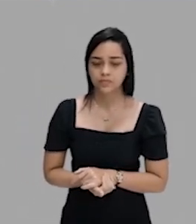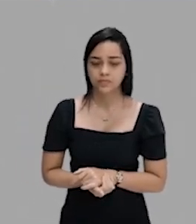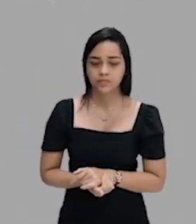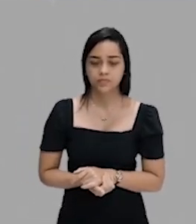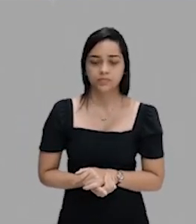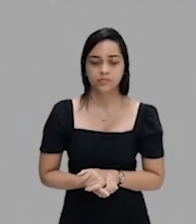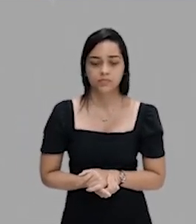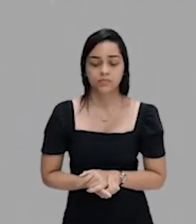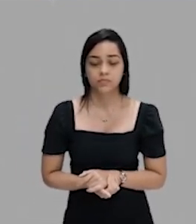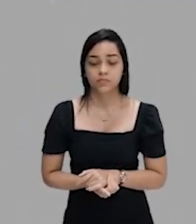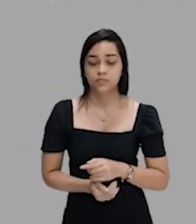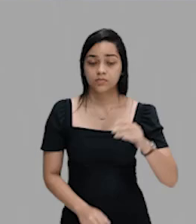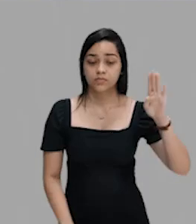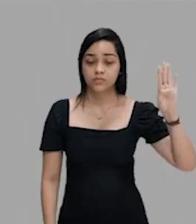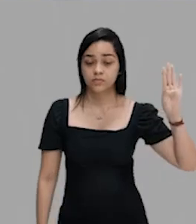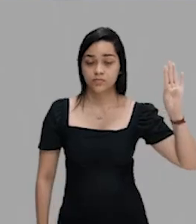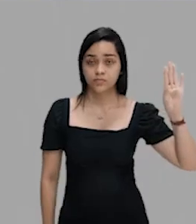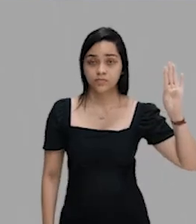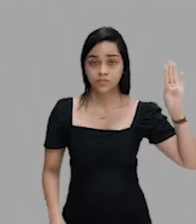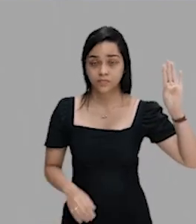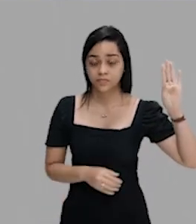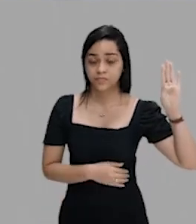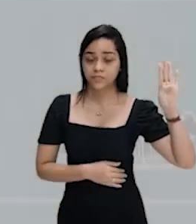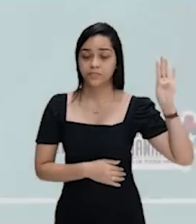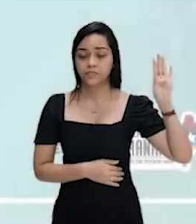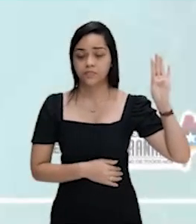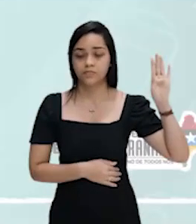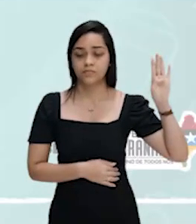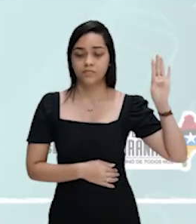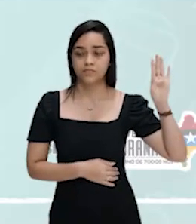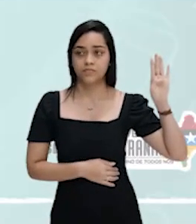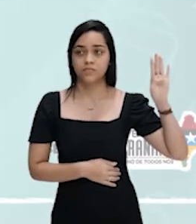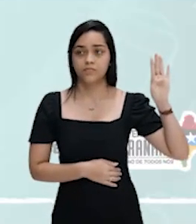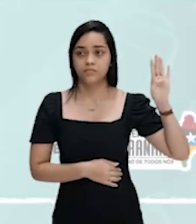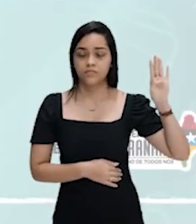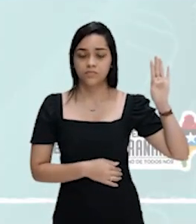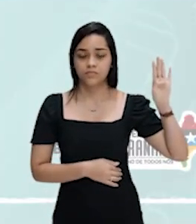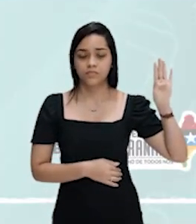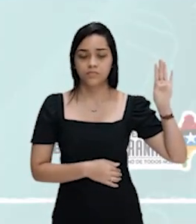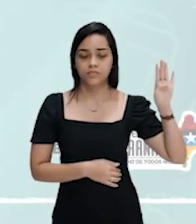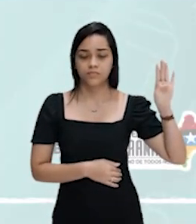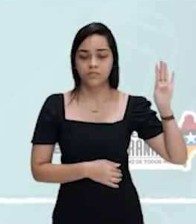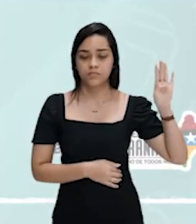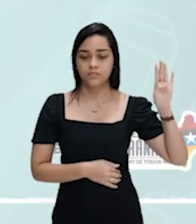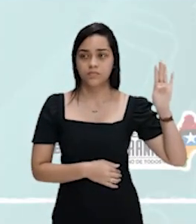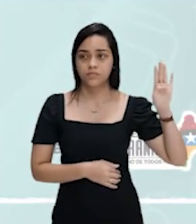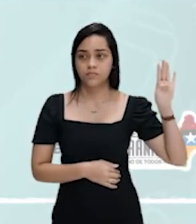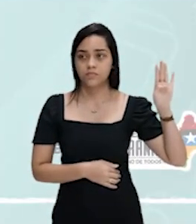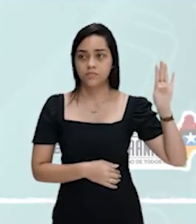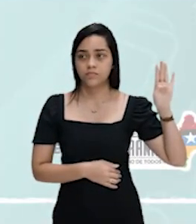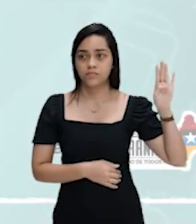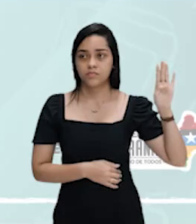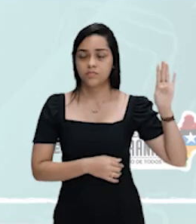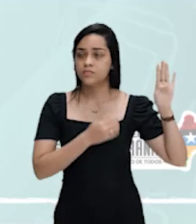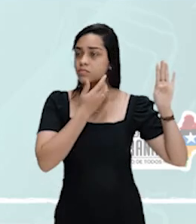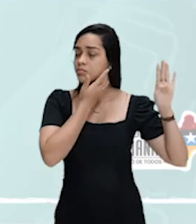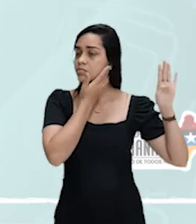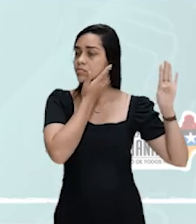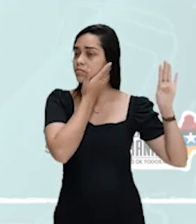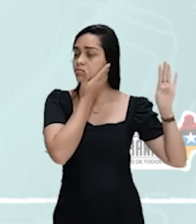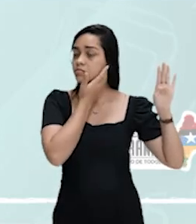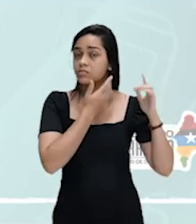são letra B as crianças pequenas que não dormem à tarde costumam ficar irritadas